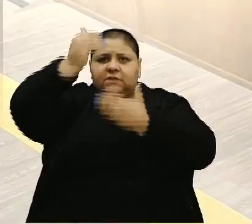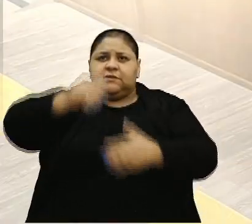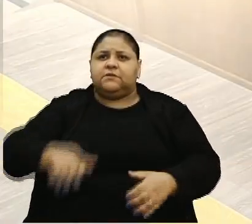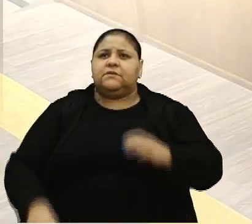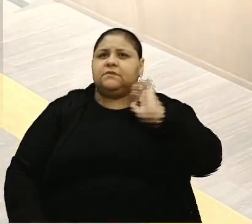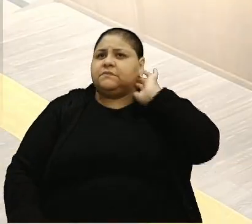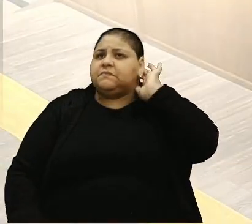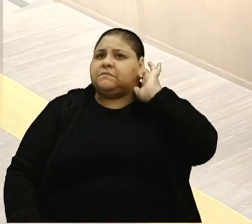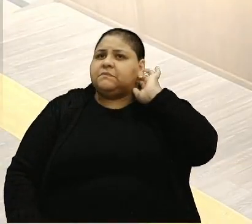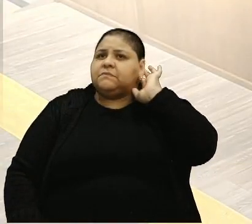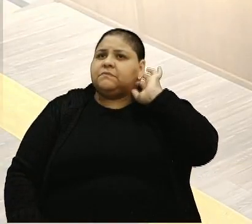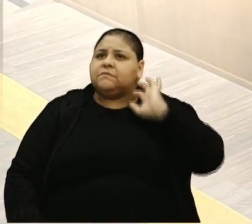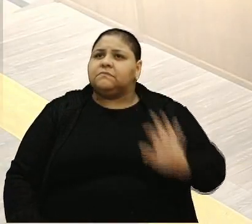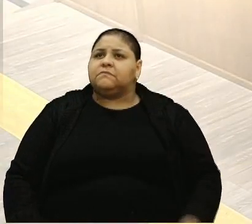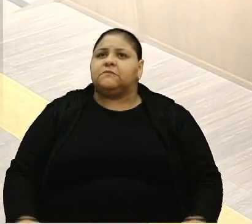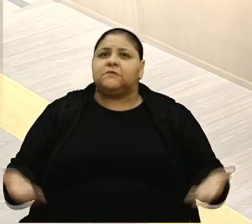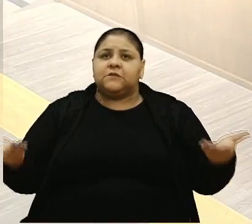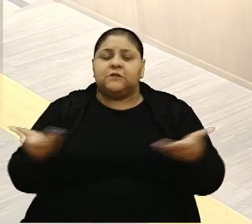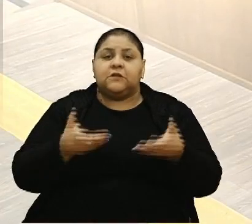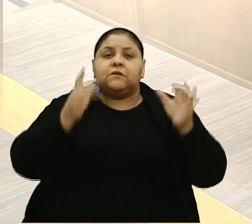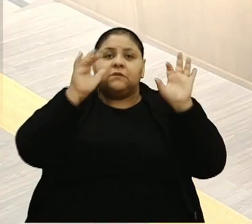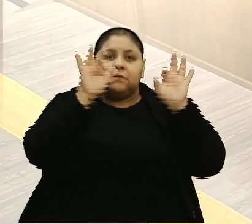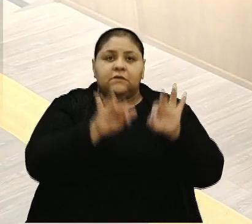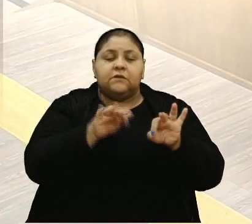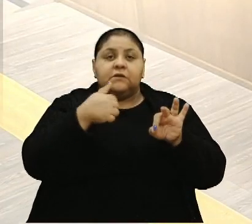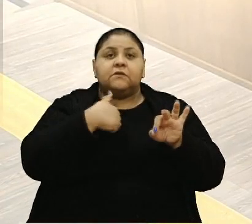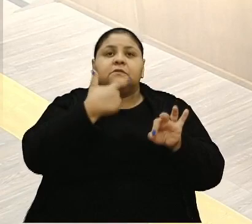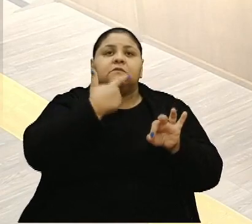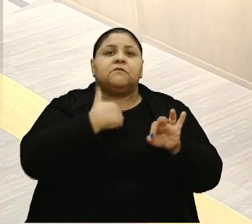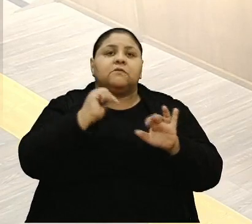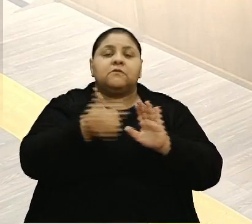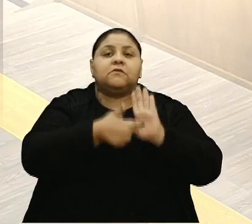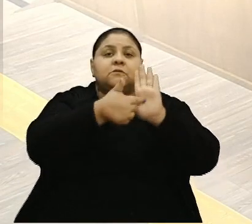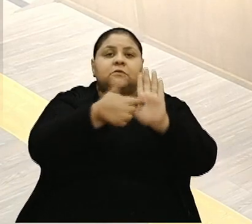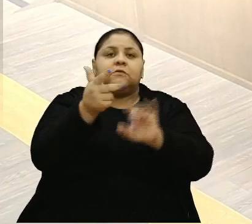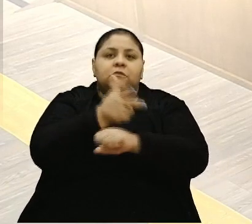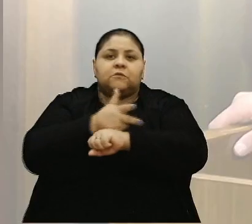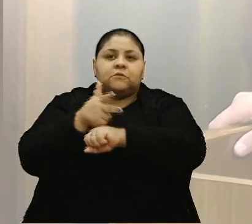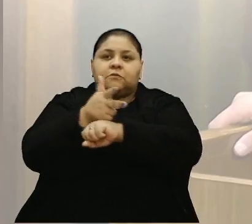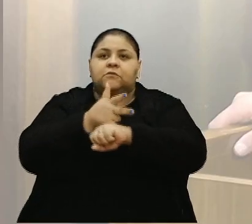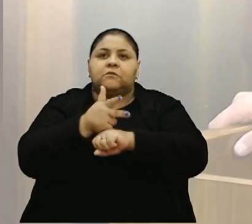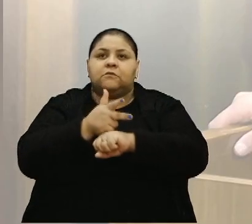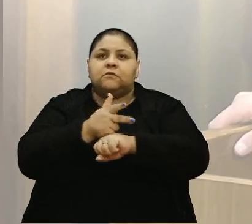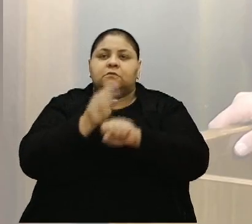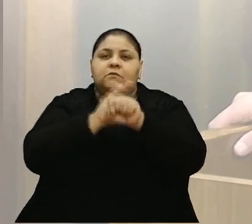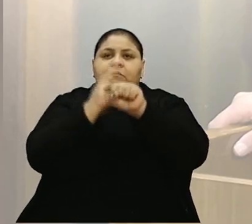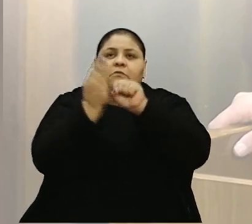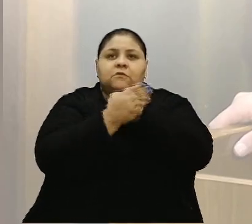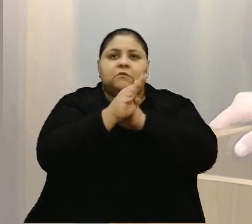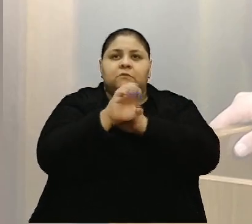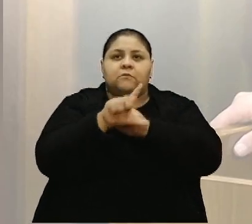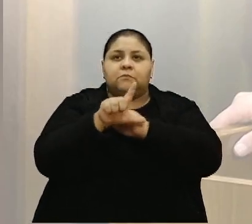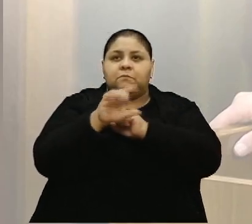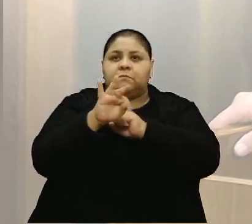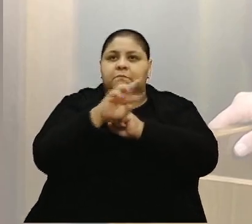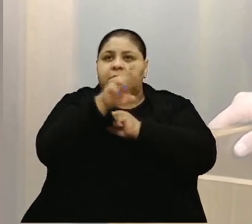Muito obrigado. Agora, para finalizar, eu gostaria de mostrar um vídeo que trata do bairro Beltrão de Queiroz.